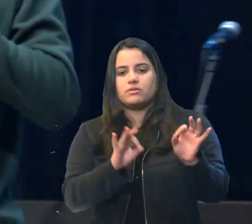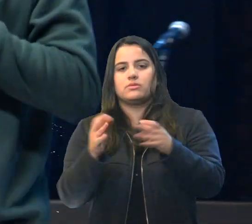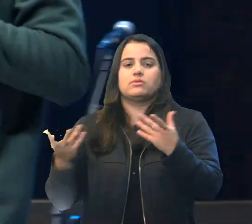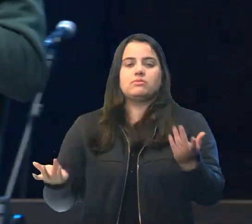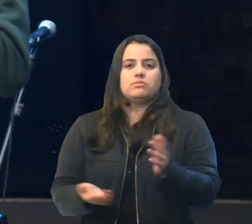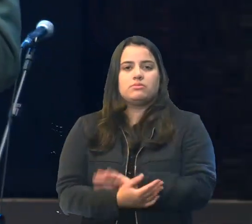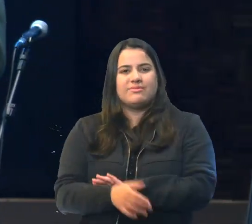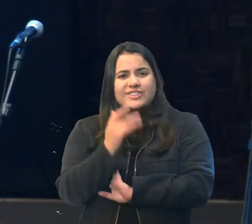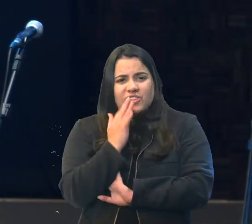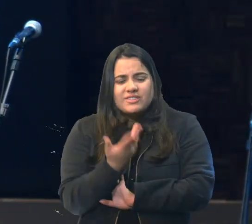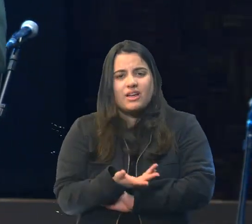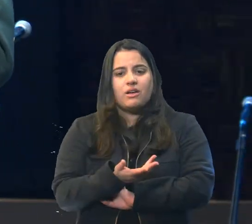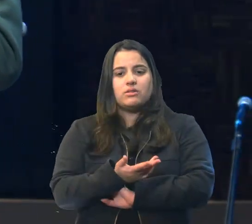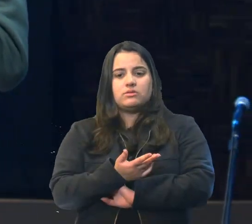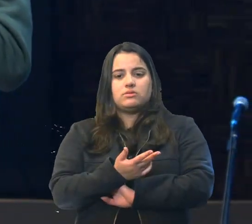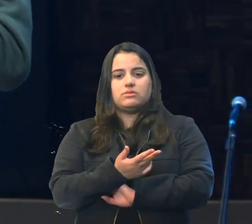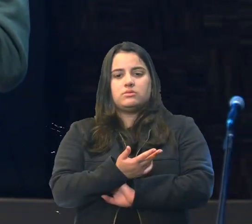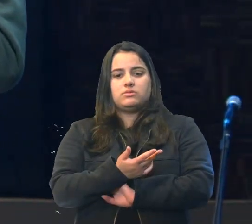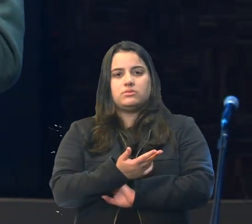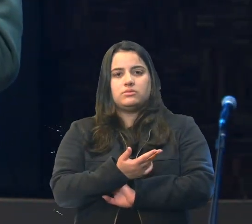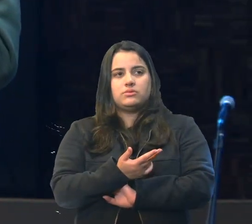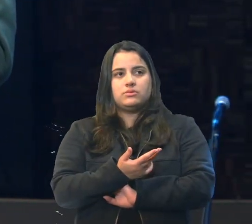fogo.